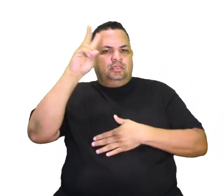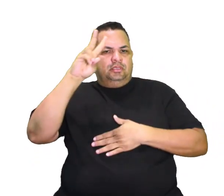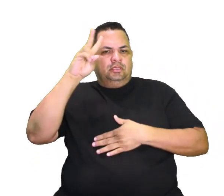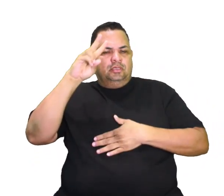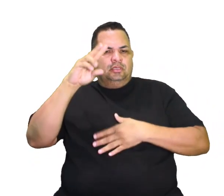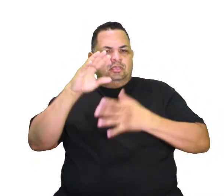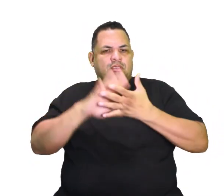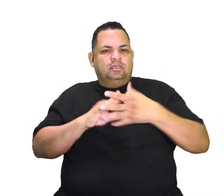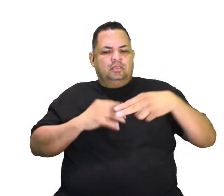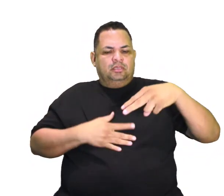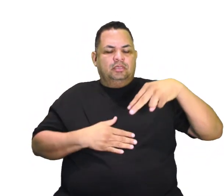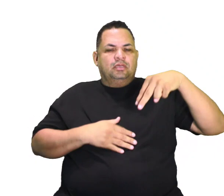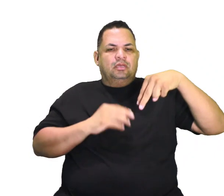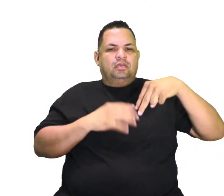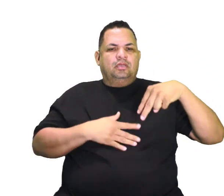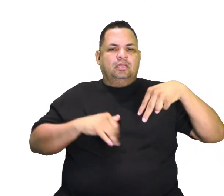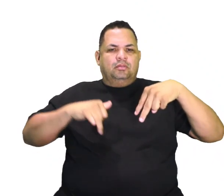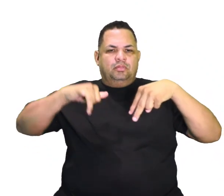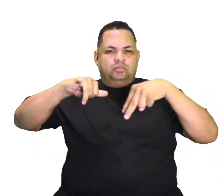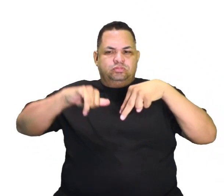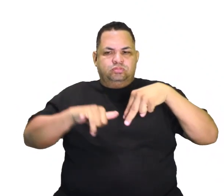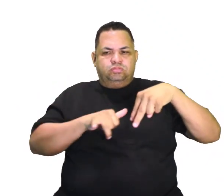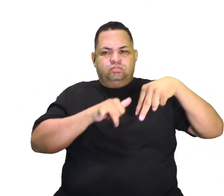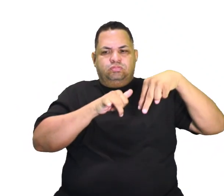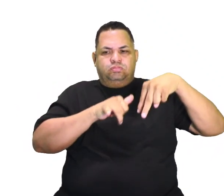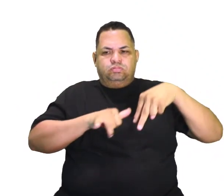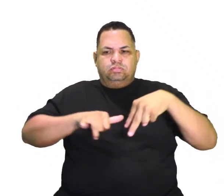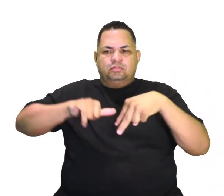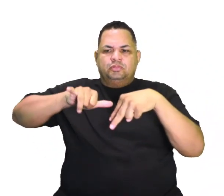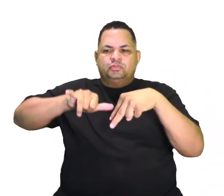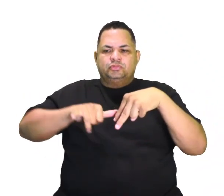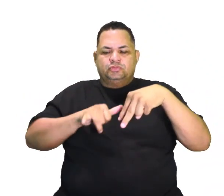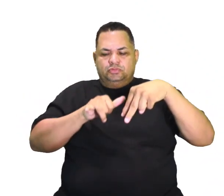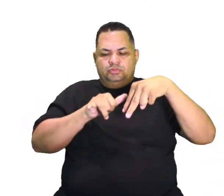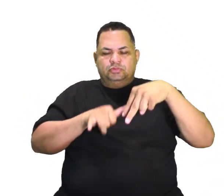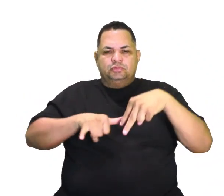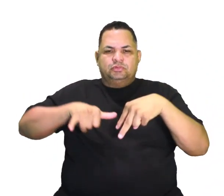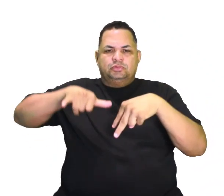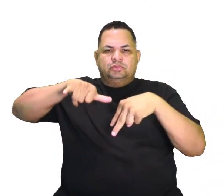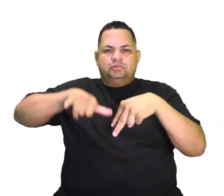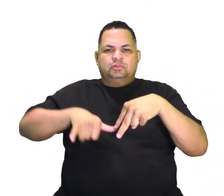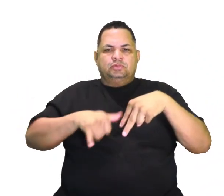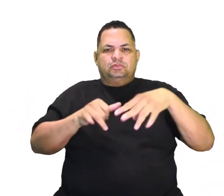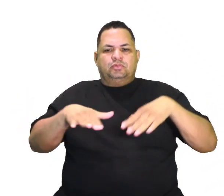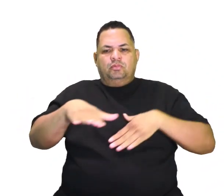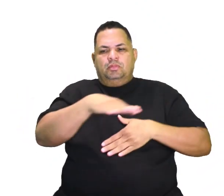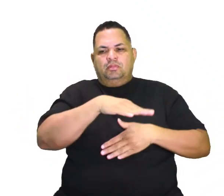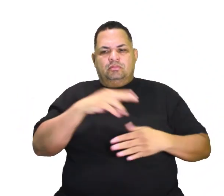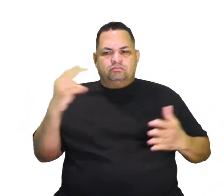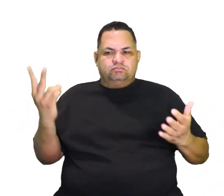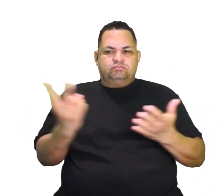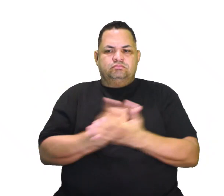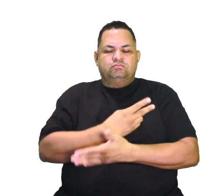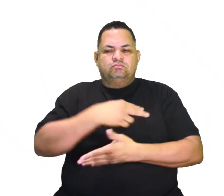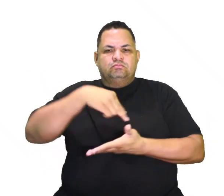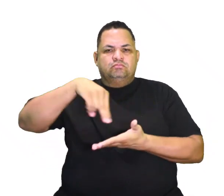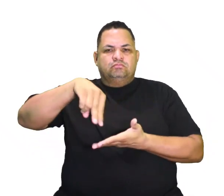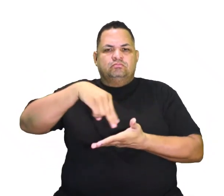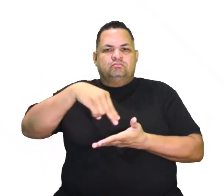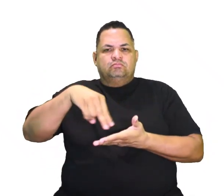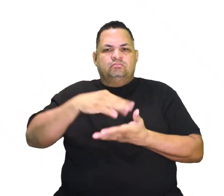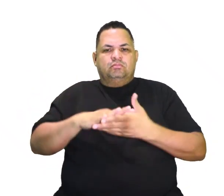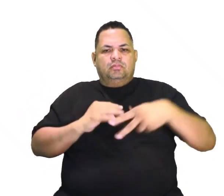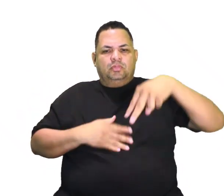toadas dos dois bois. Toadas é o estilo de danças, dos passos, das coreografias, né, que